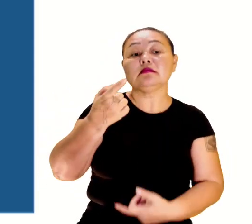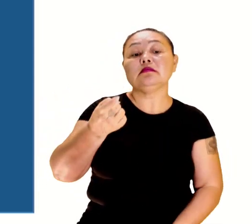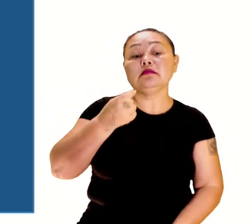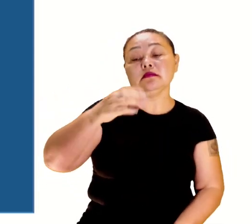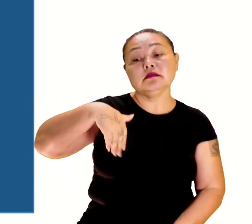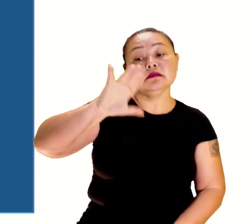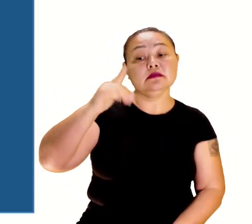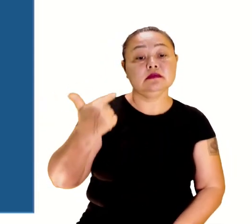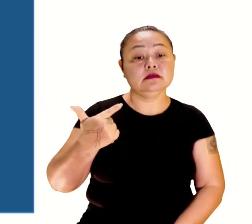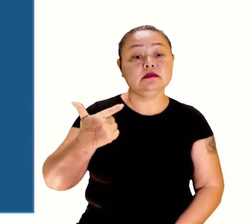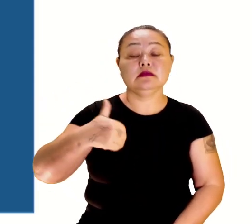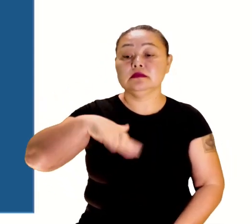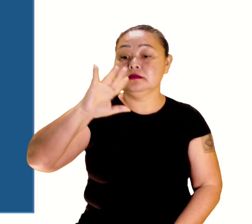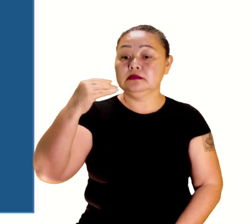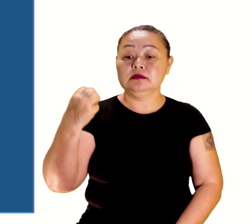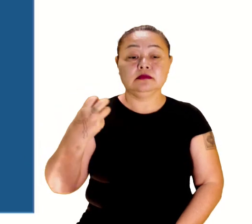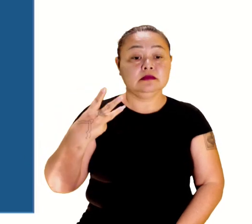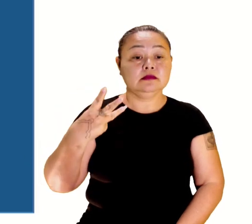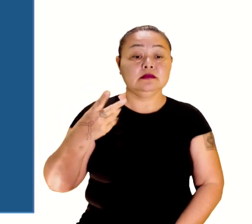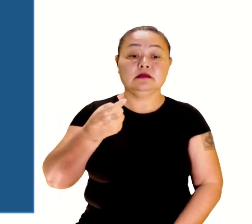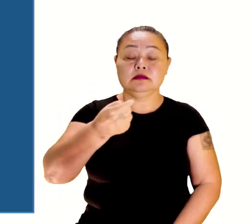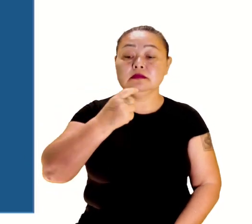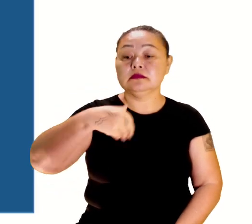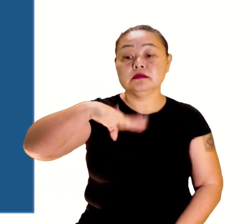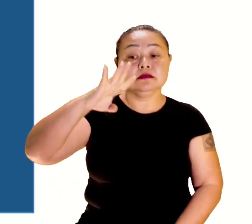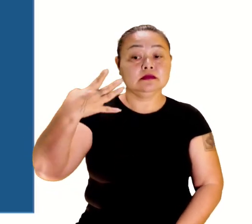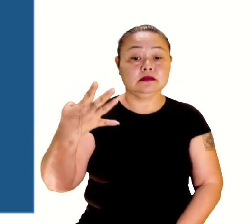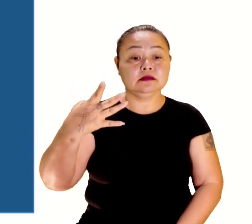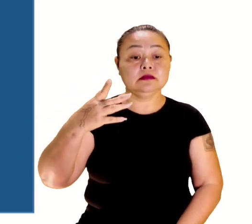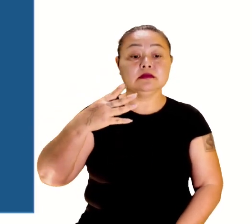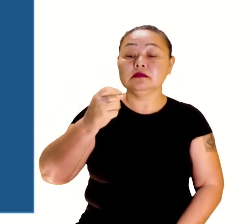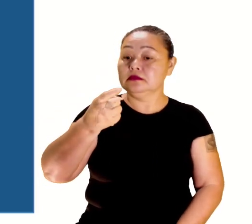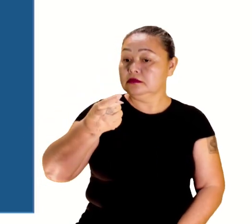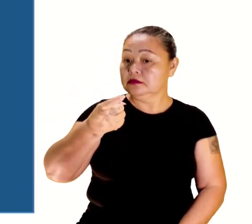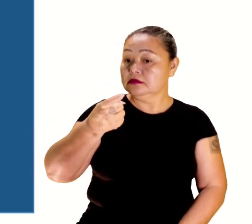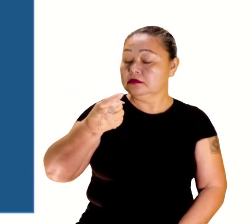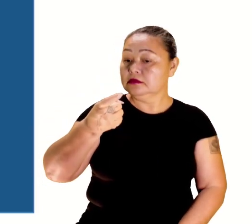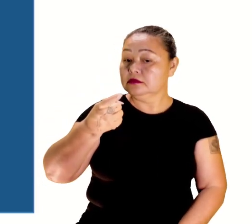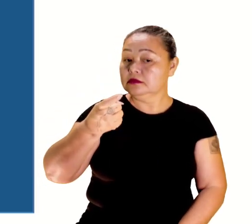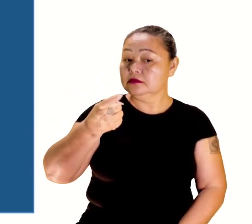x maior que 3? É x maior que 4?